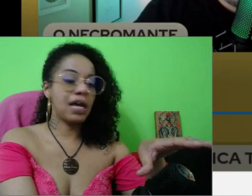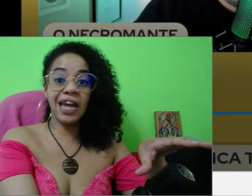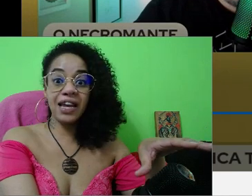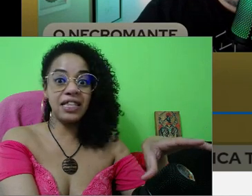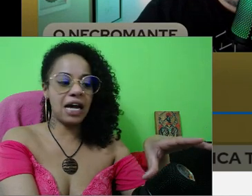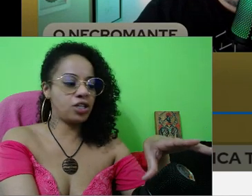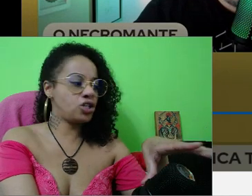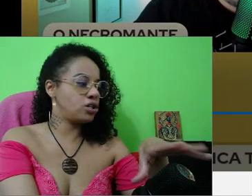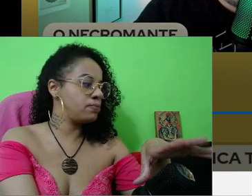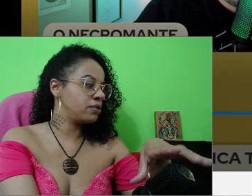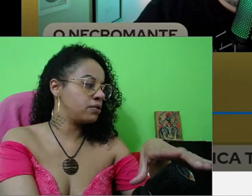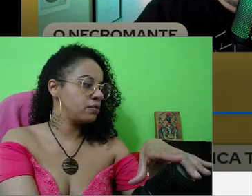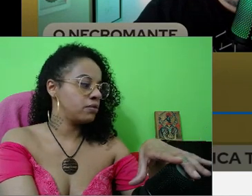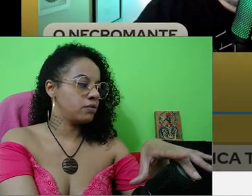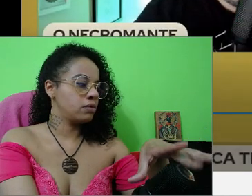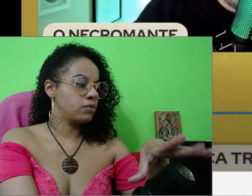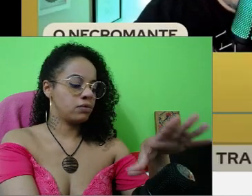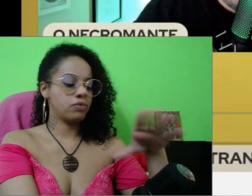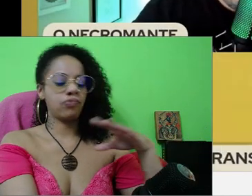realidade